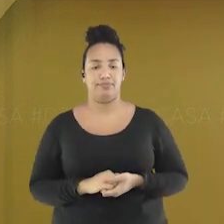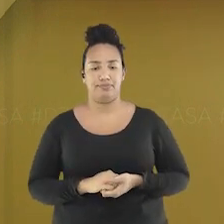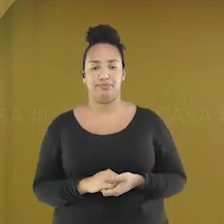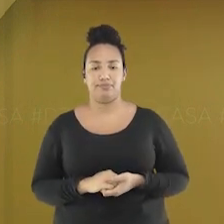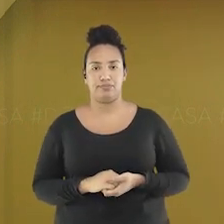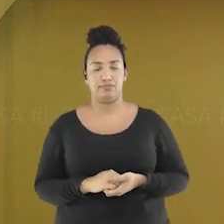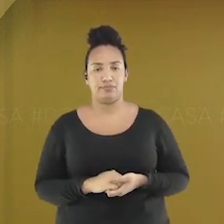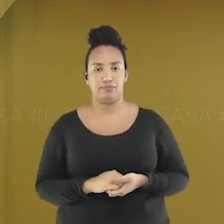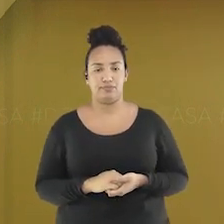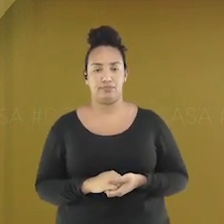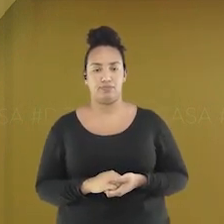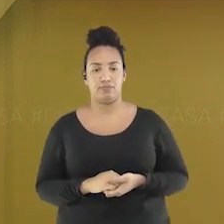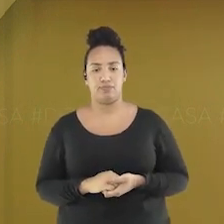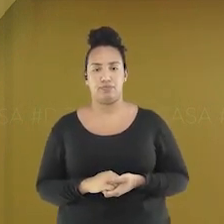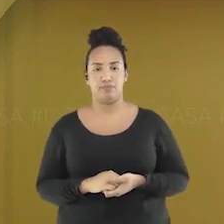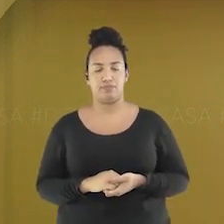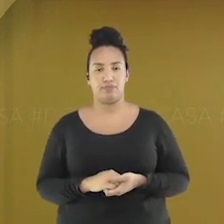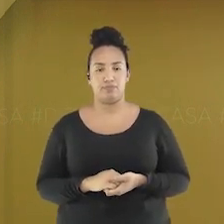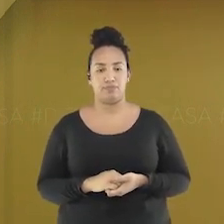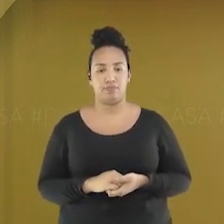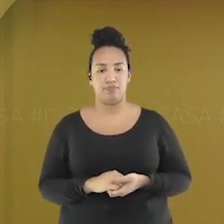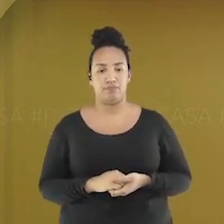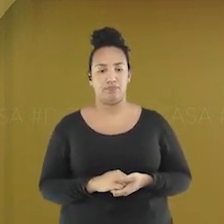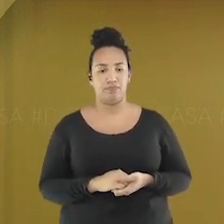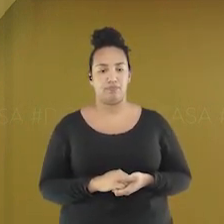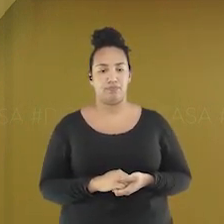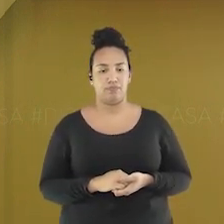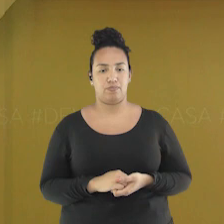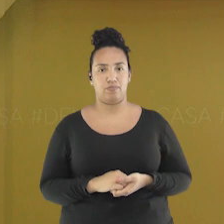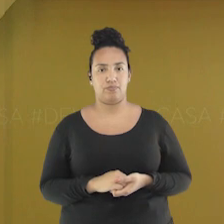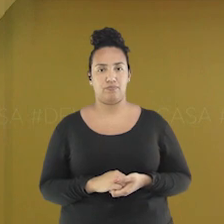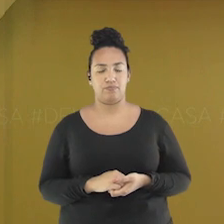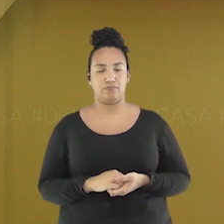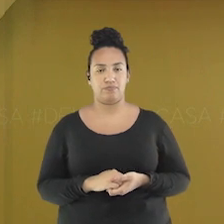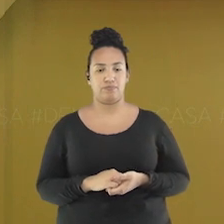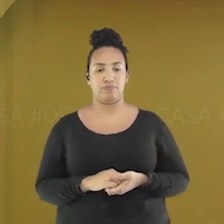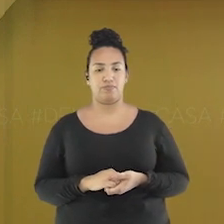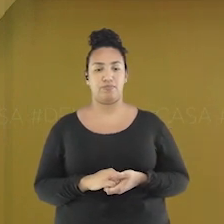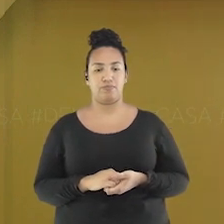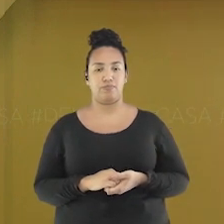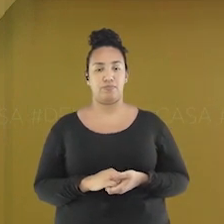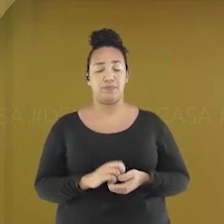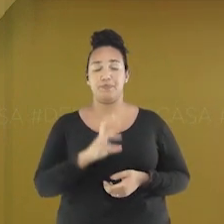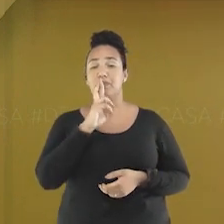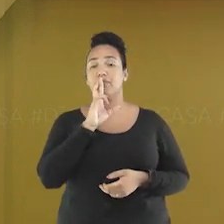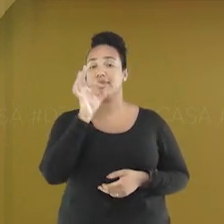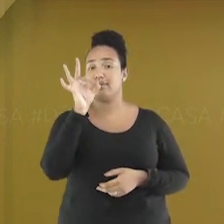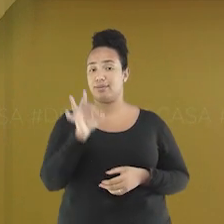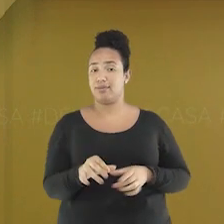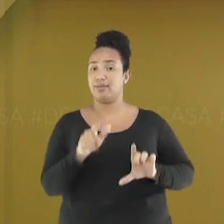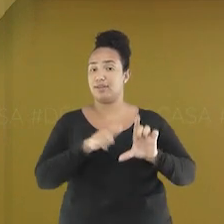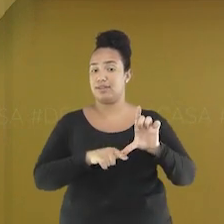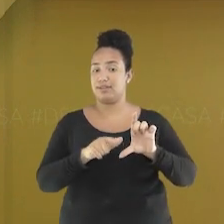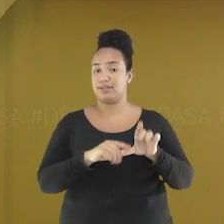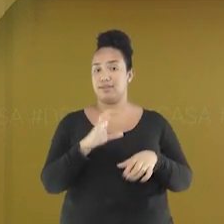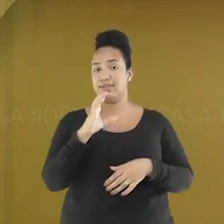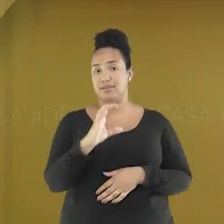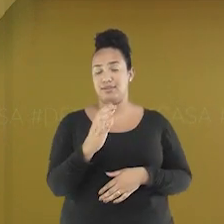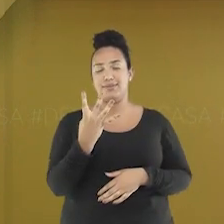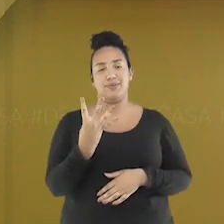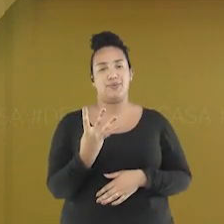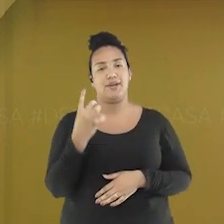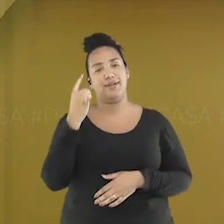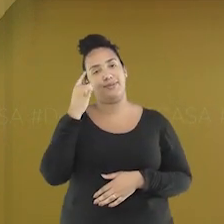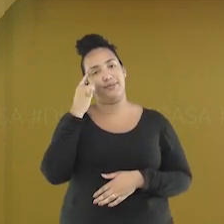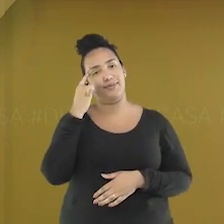Day is a federal holiday in the United States. It is celebrated on July 4, ou 4 de